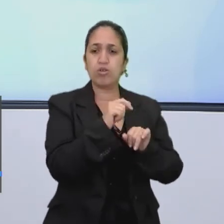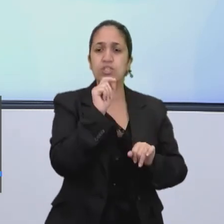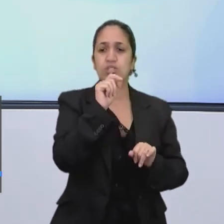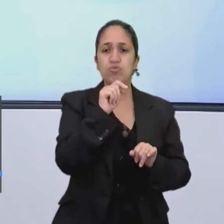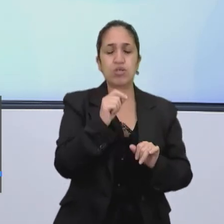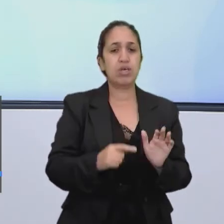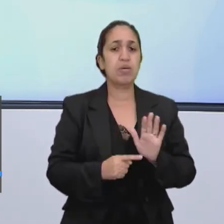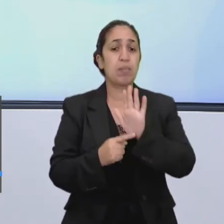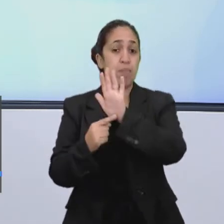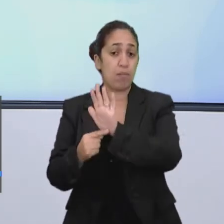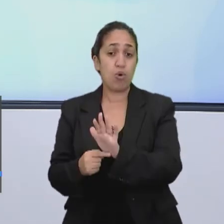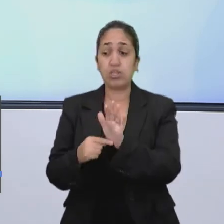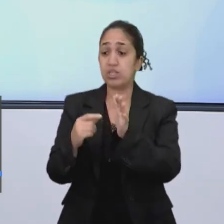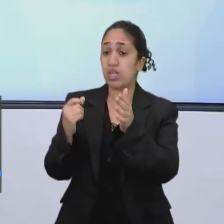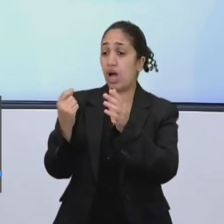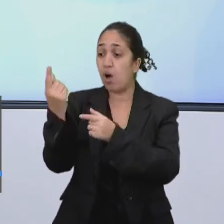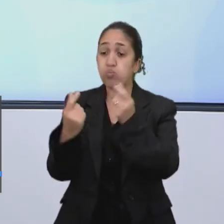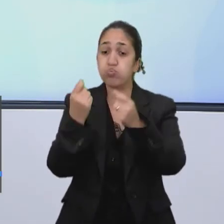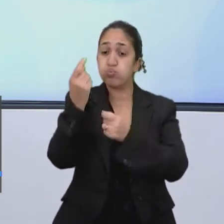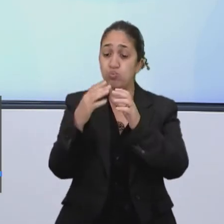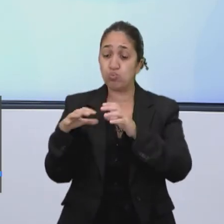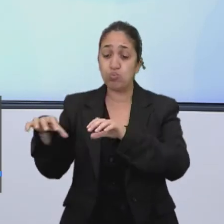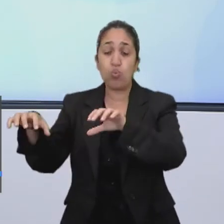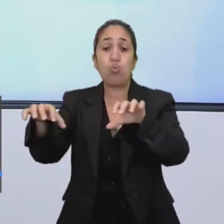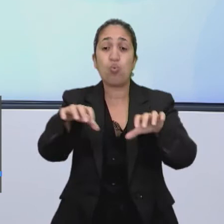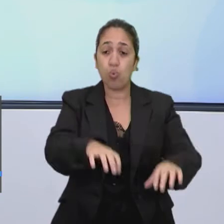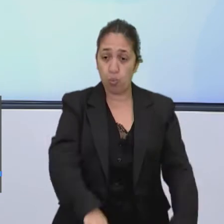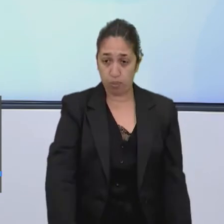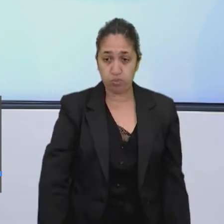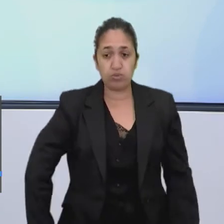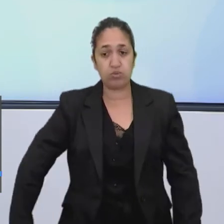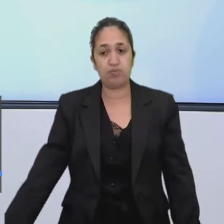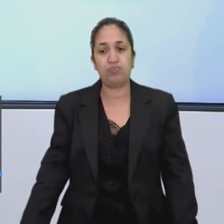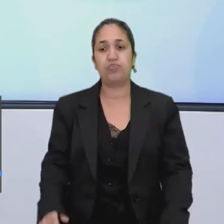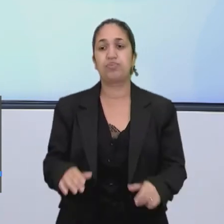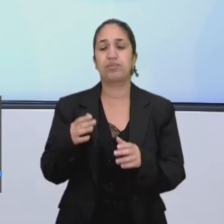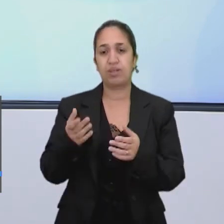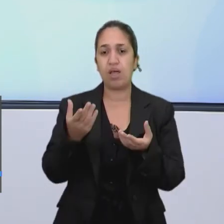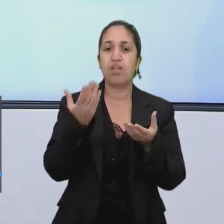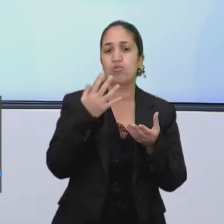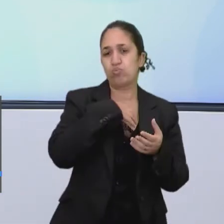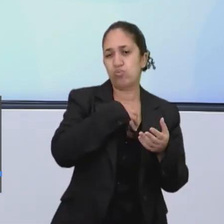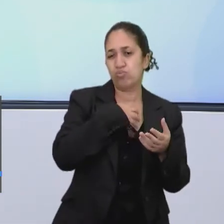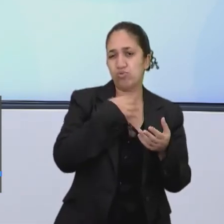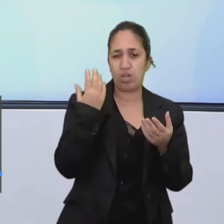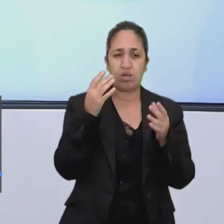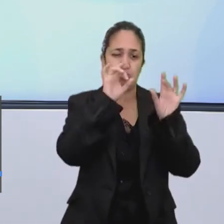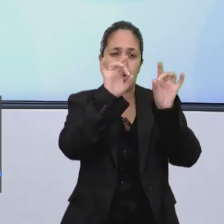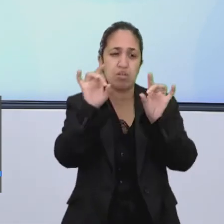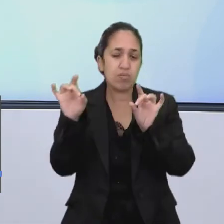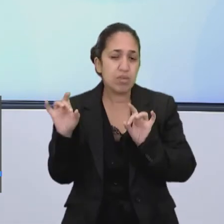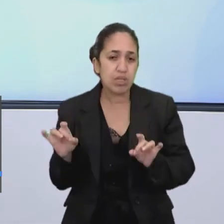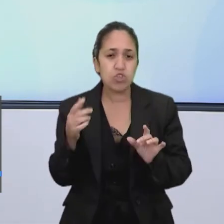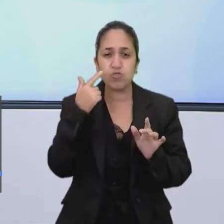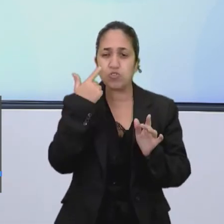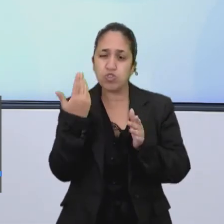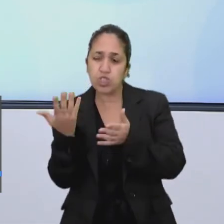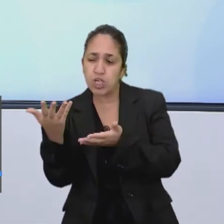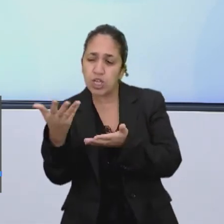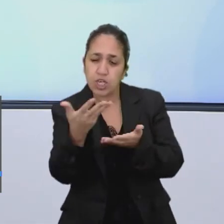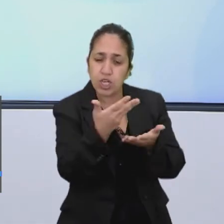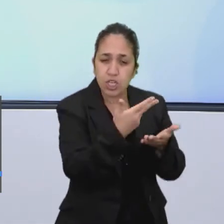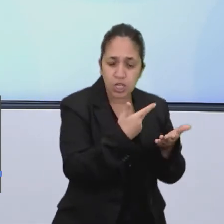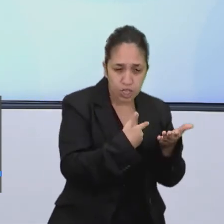né, em determinados grupos, né, e aí a gente já viu que existem formas específicas de captar essas pessoas,